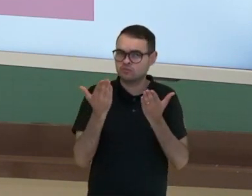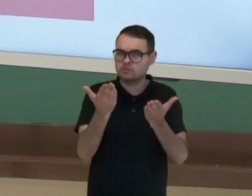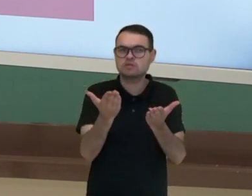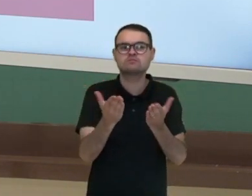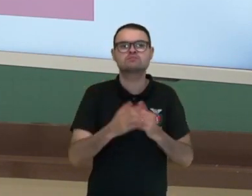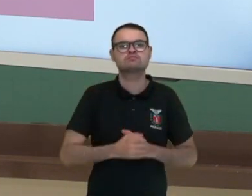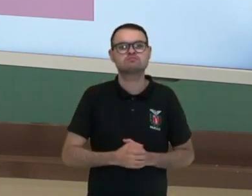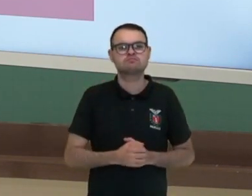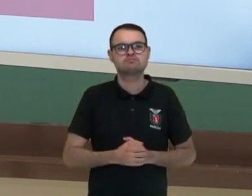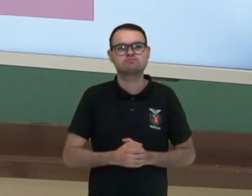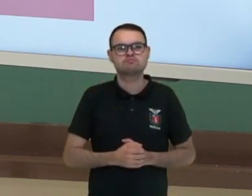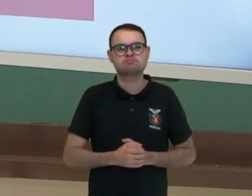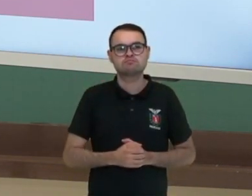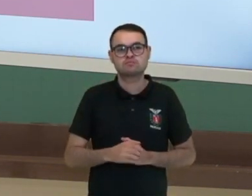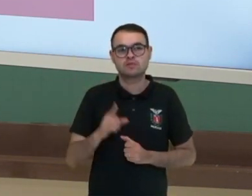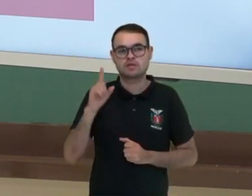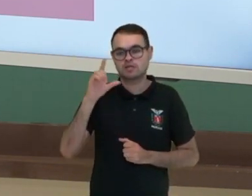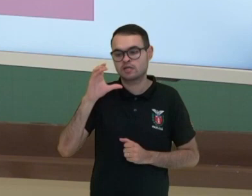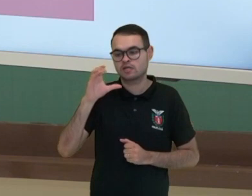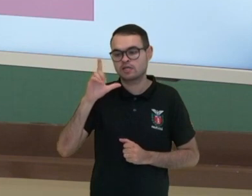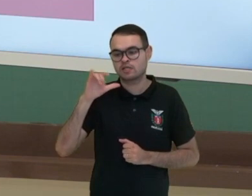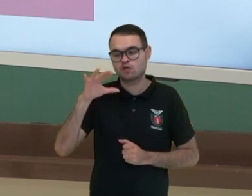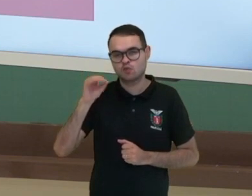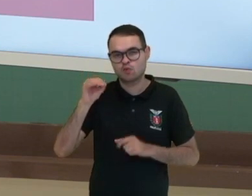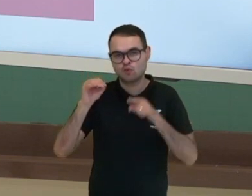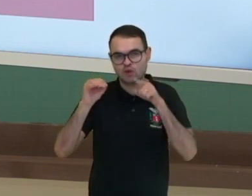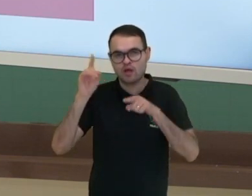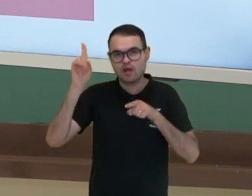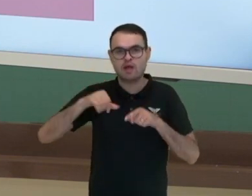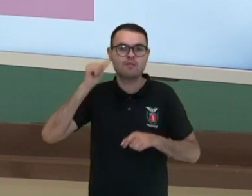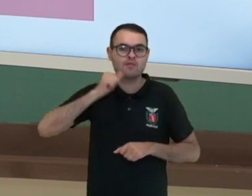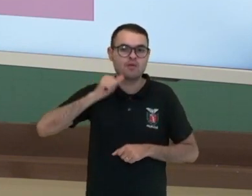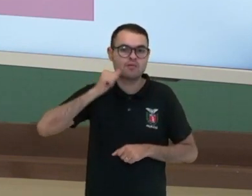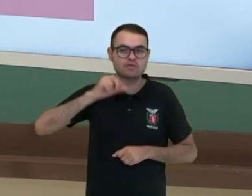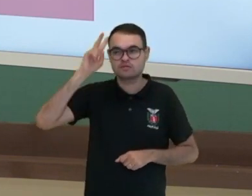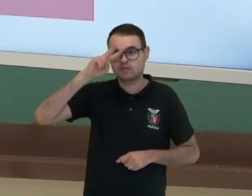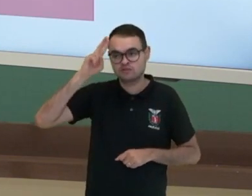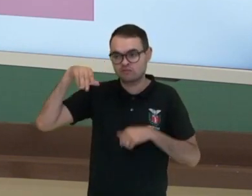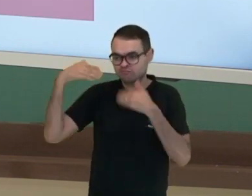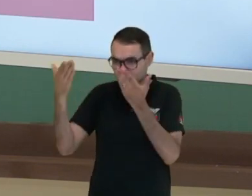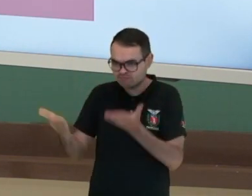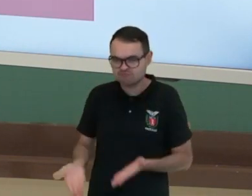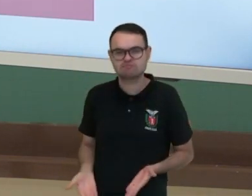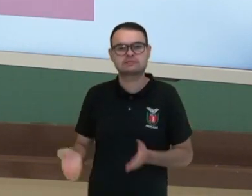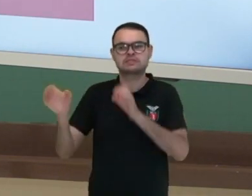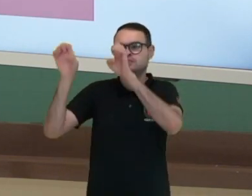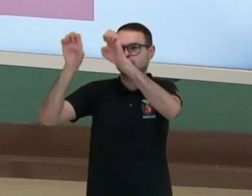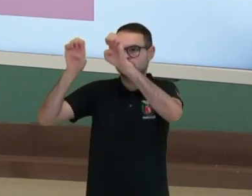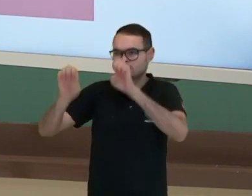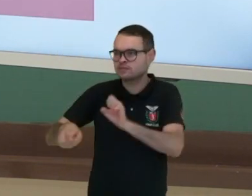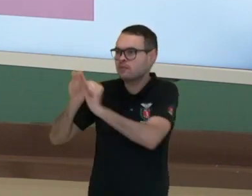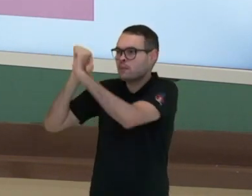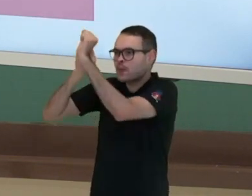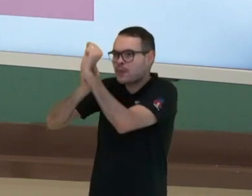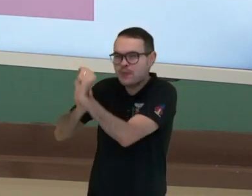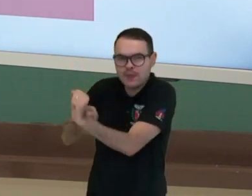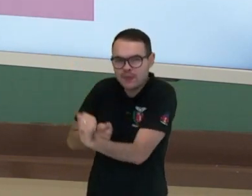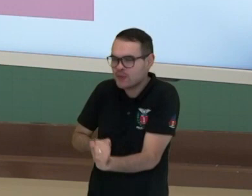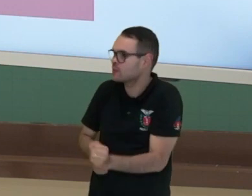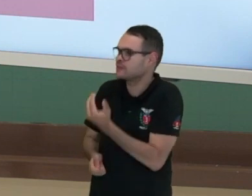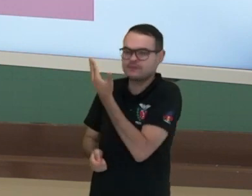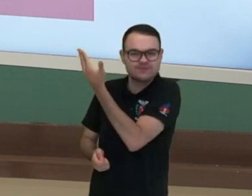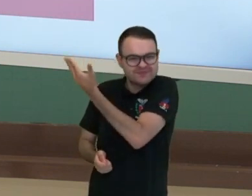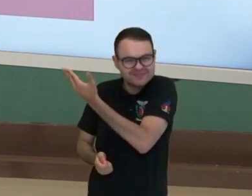Clio. Clio é a musa da história e da criatividade. Aqui essa escultura, né, da Clio, a musa